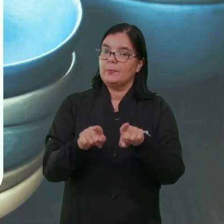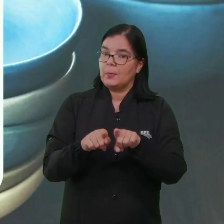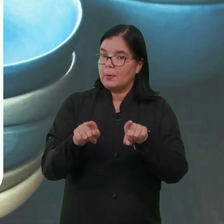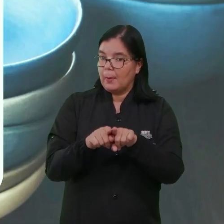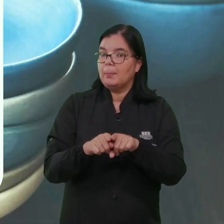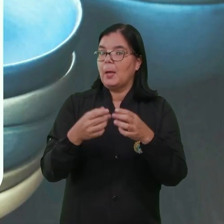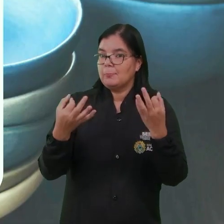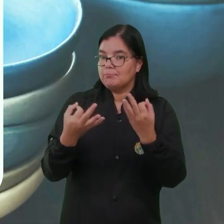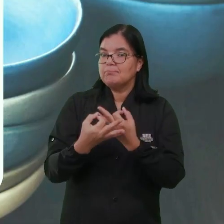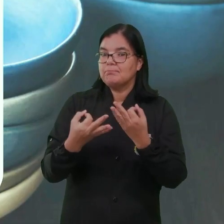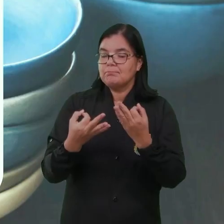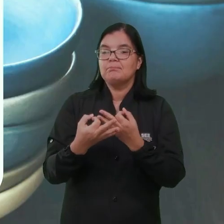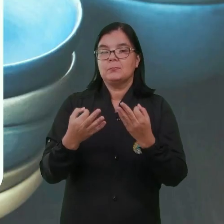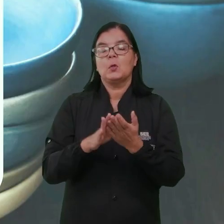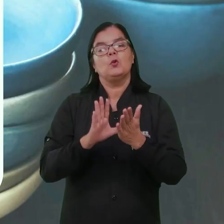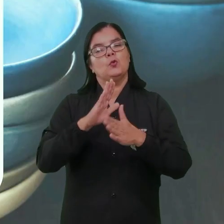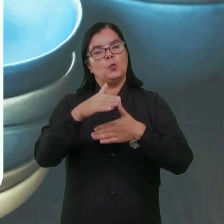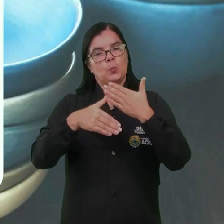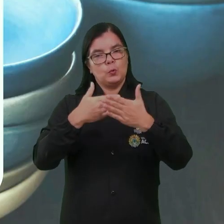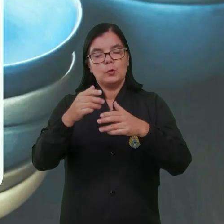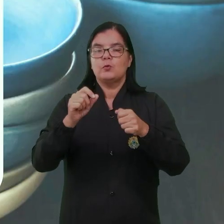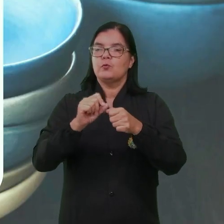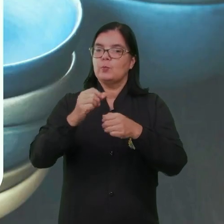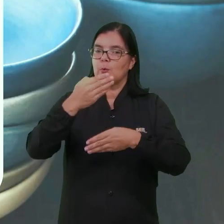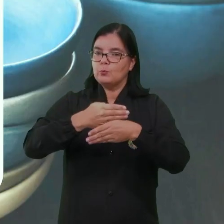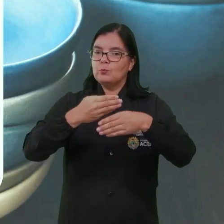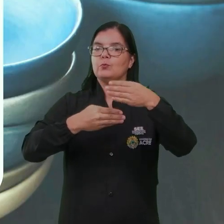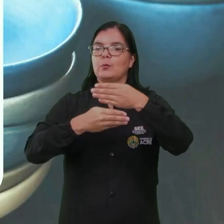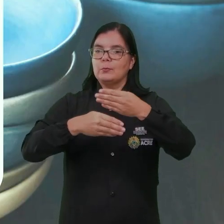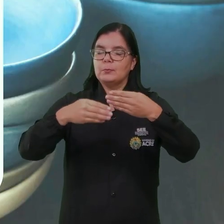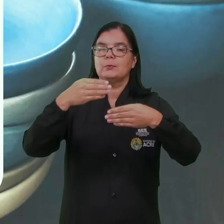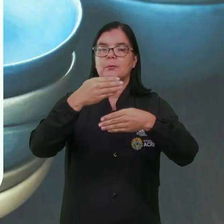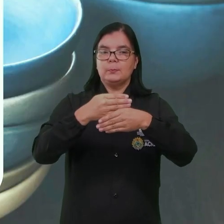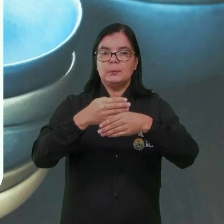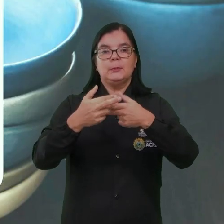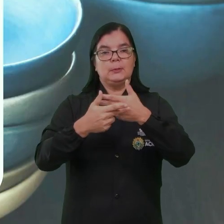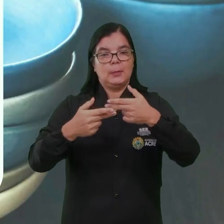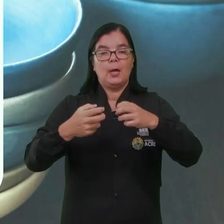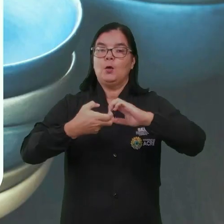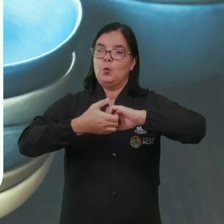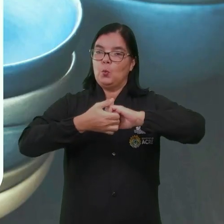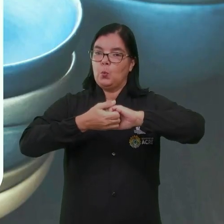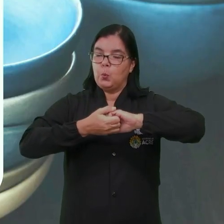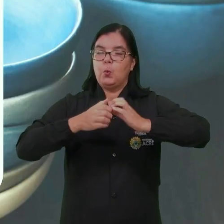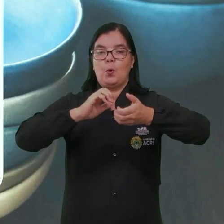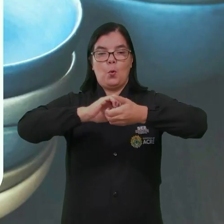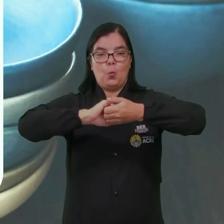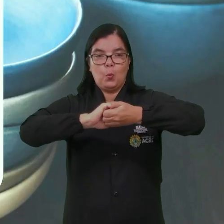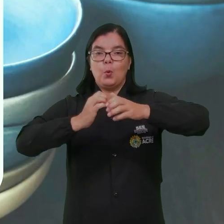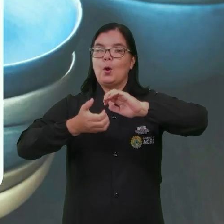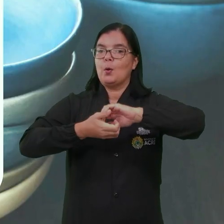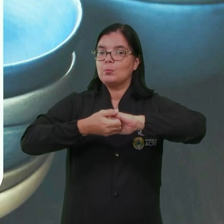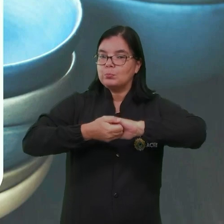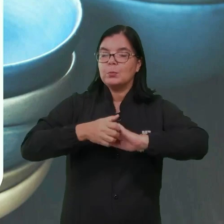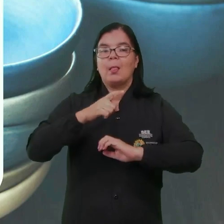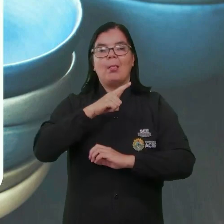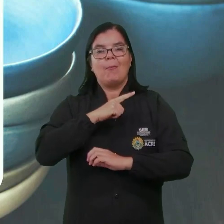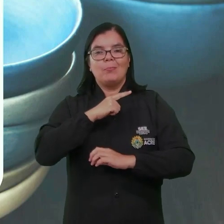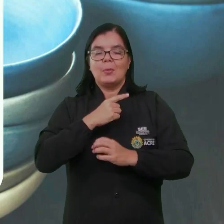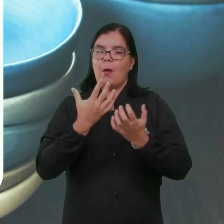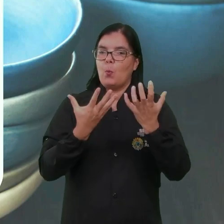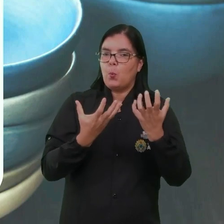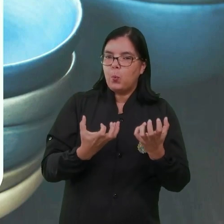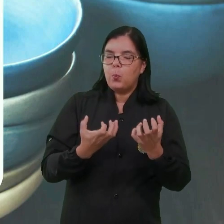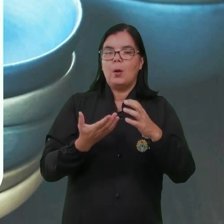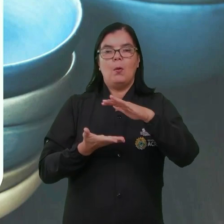Perfeito! A gente falou ali do processo de produção ali dos tijolos e das telhas, né, que vai ter ali a questão da secagem,